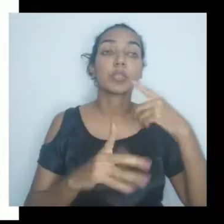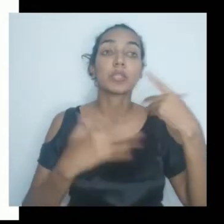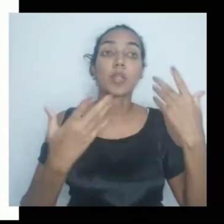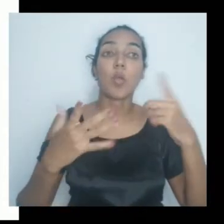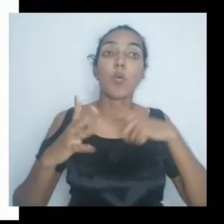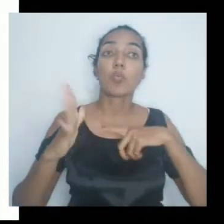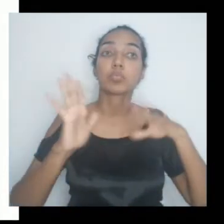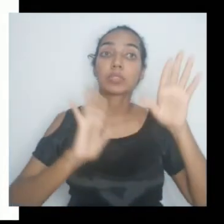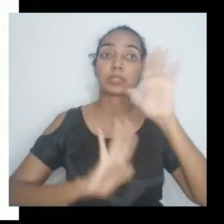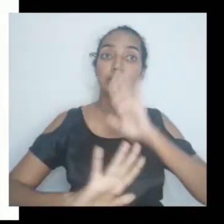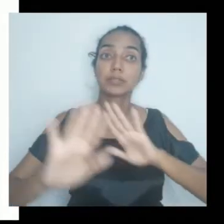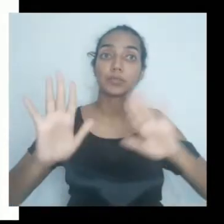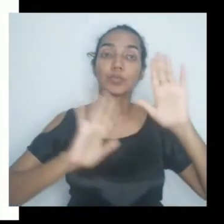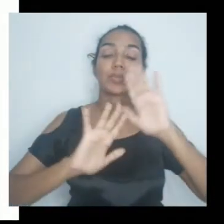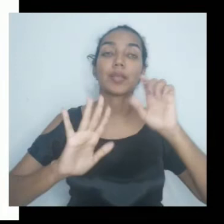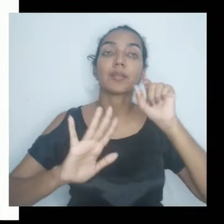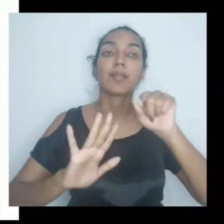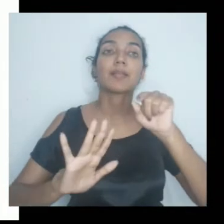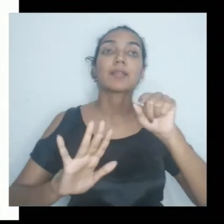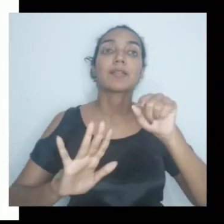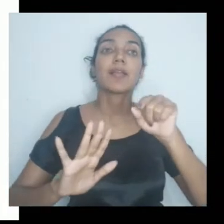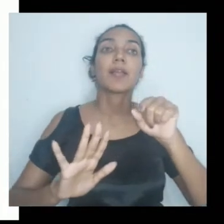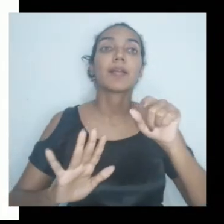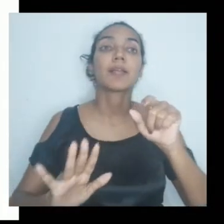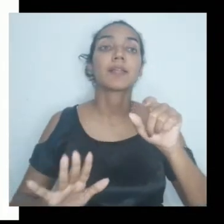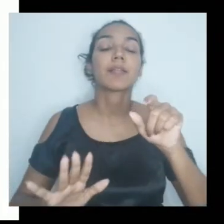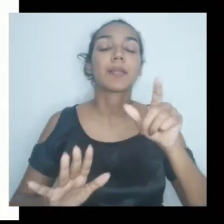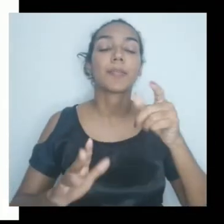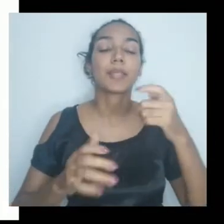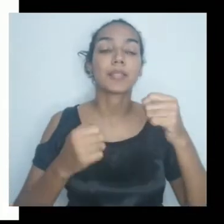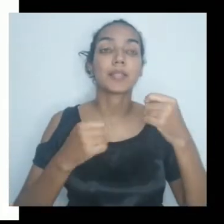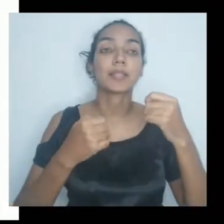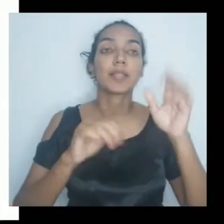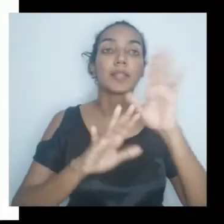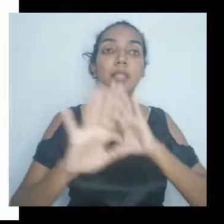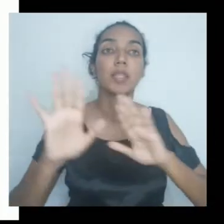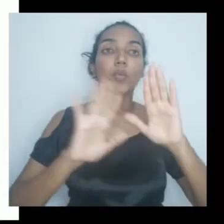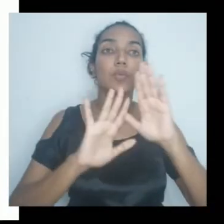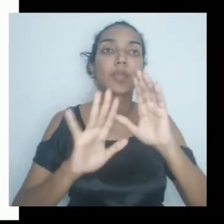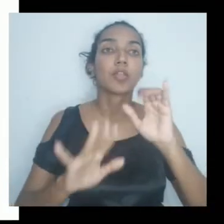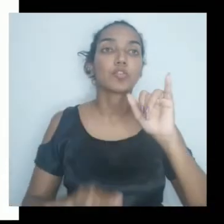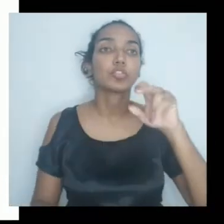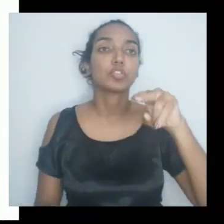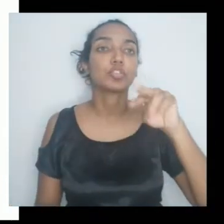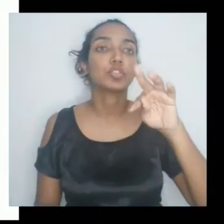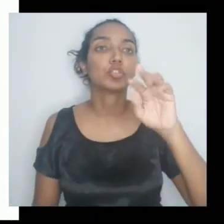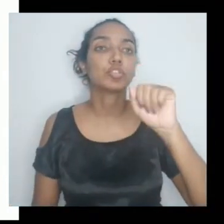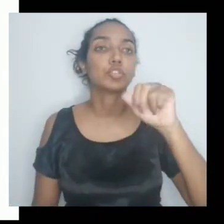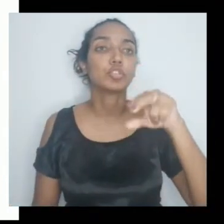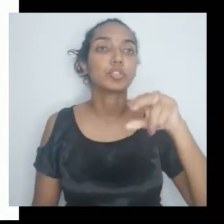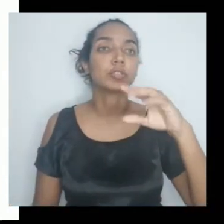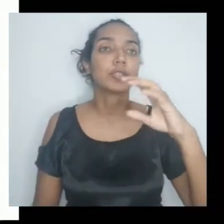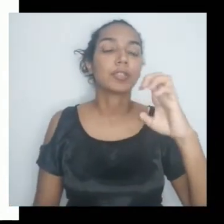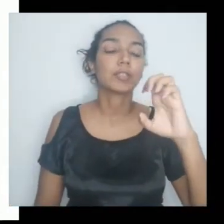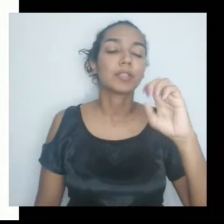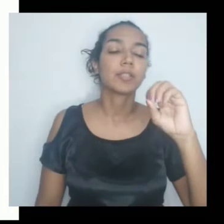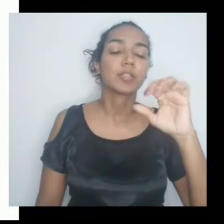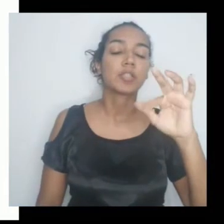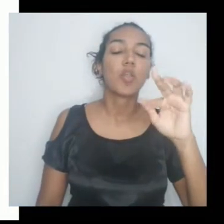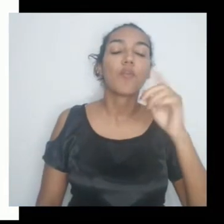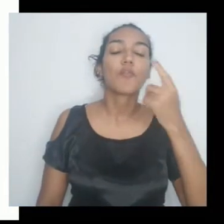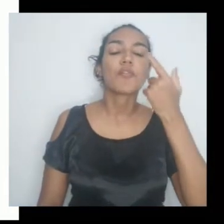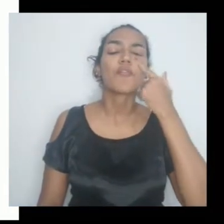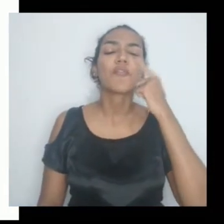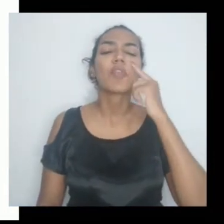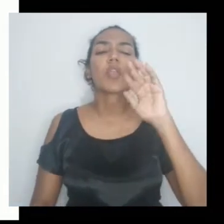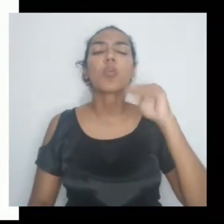palavrinha reservada instance of. Instance of testa qual tipo da instância antes de utilizar. Lembrem-se, casts não